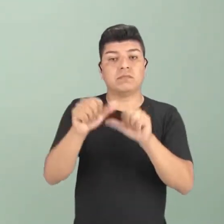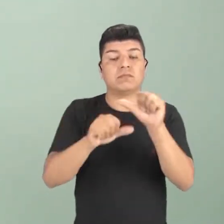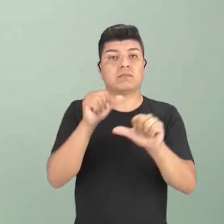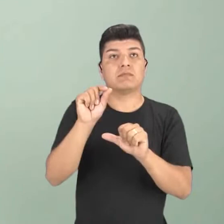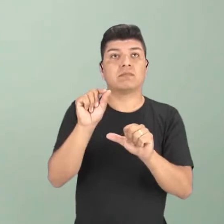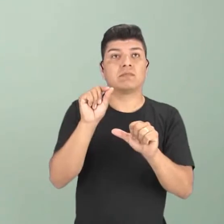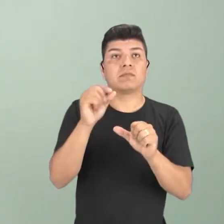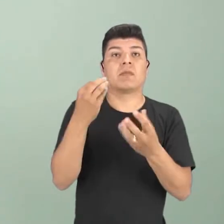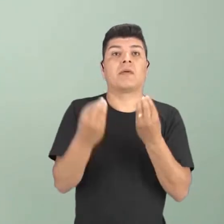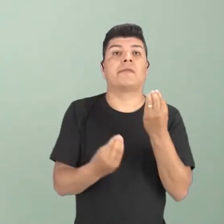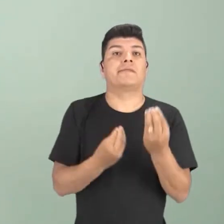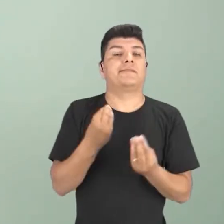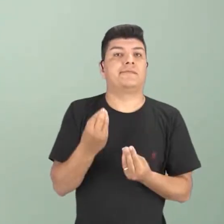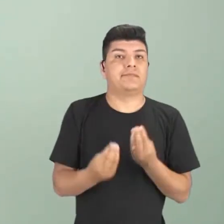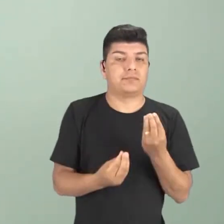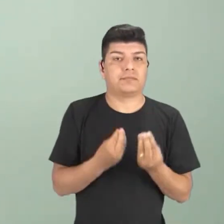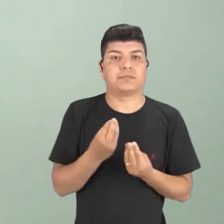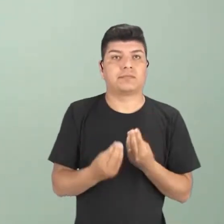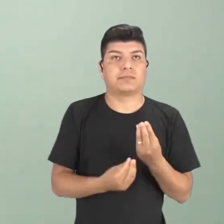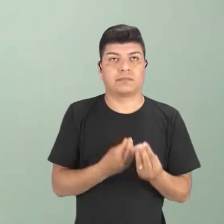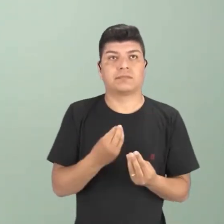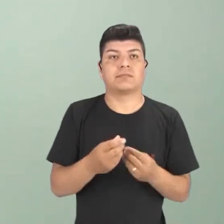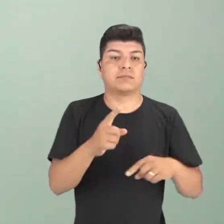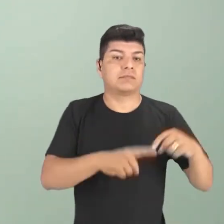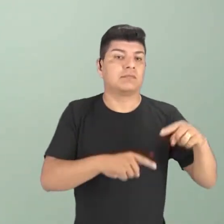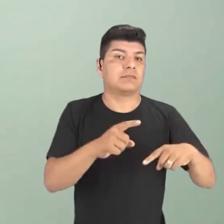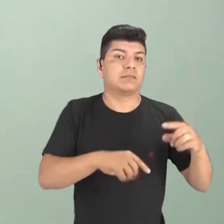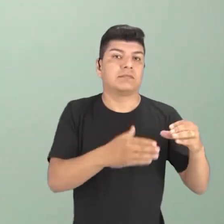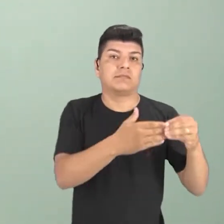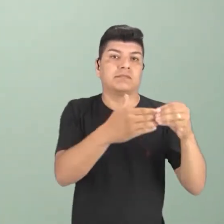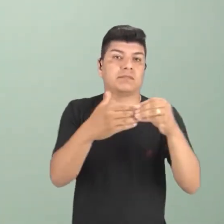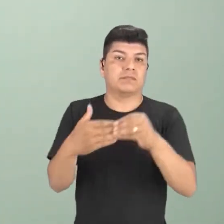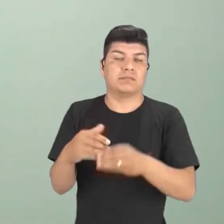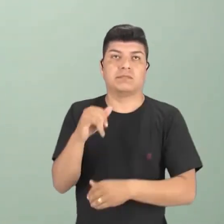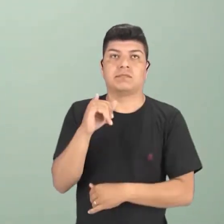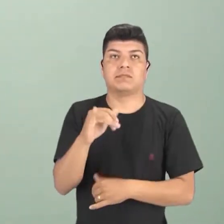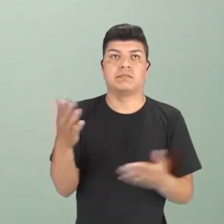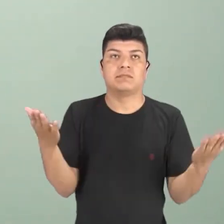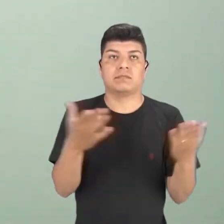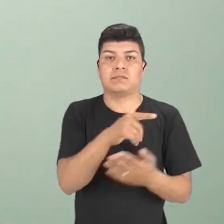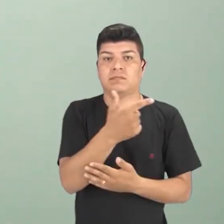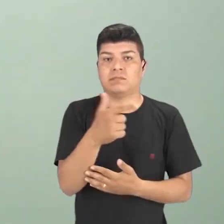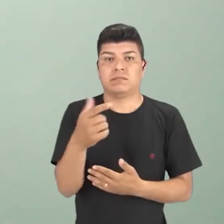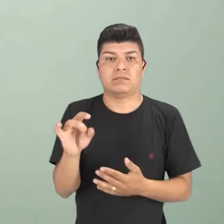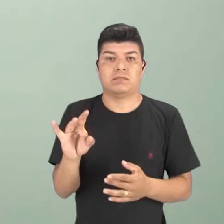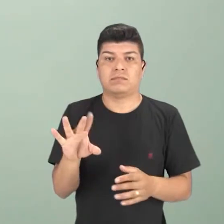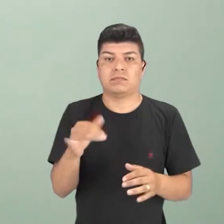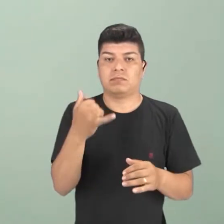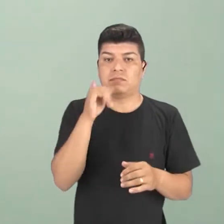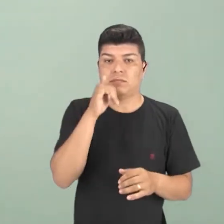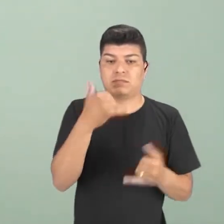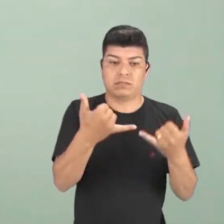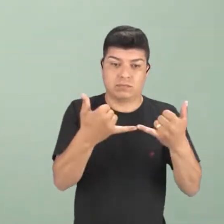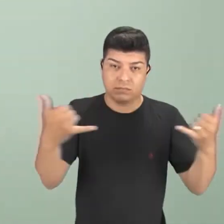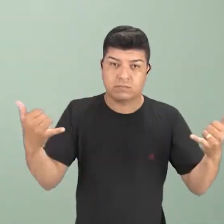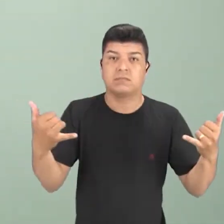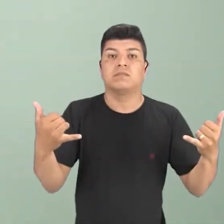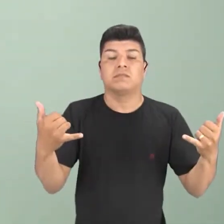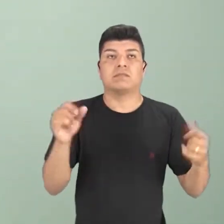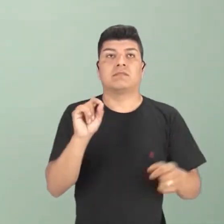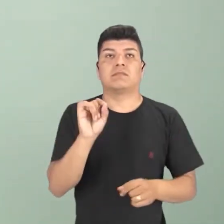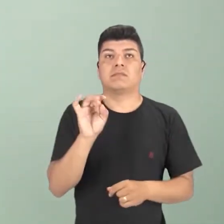é a forma desse material condutor. Agora não temos simplesmente um fio retilíneo. A gente